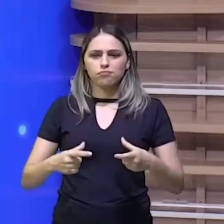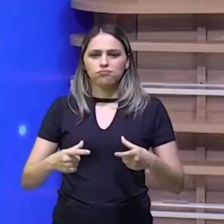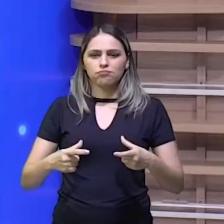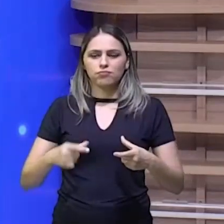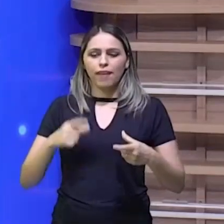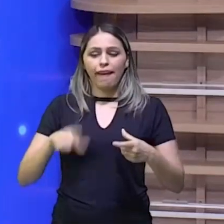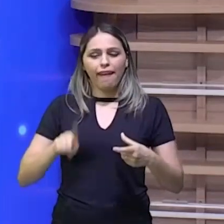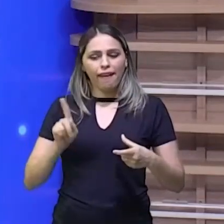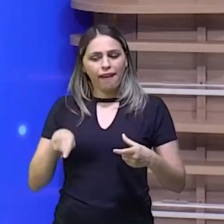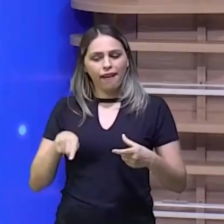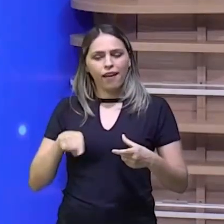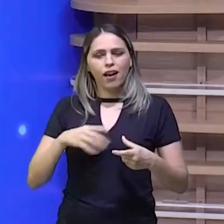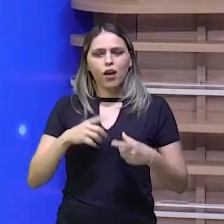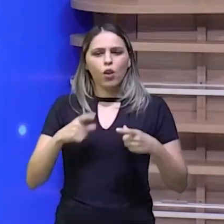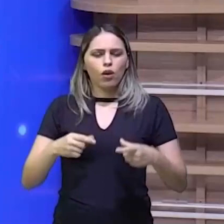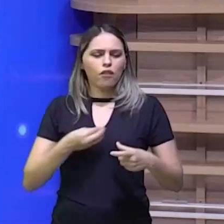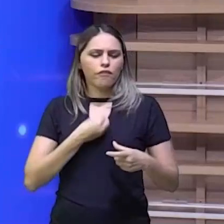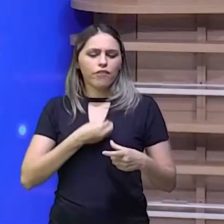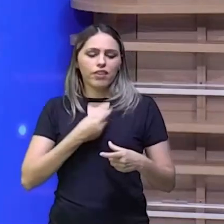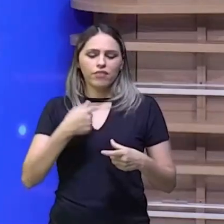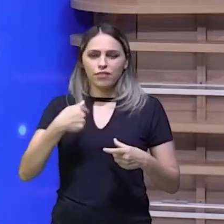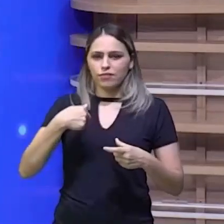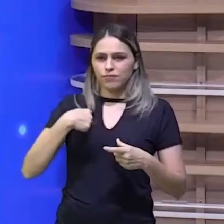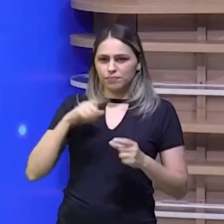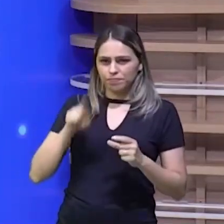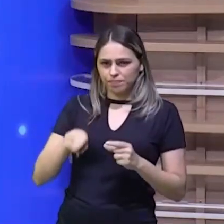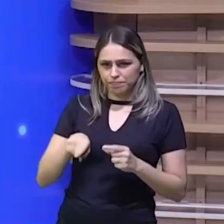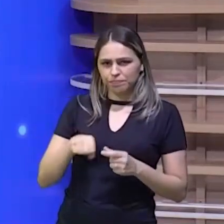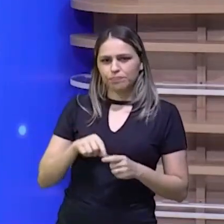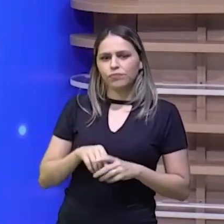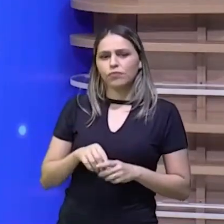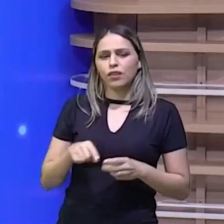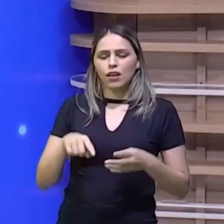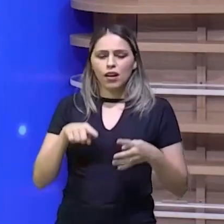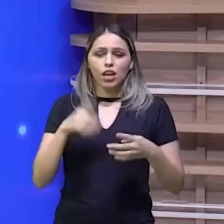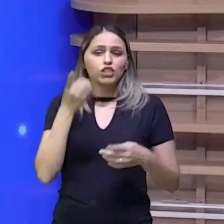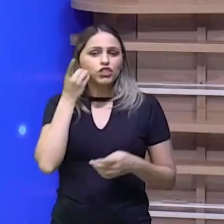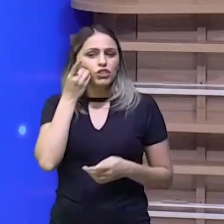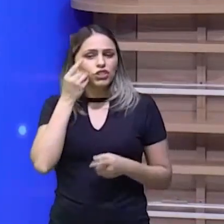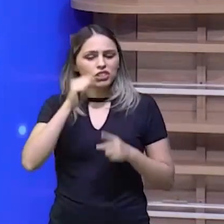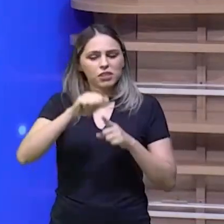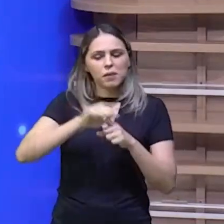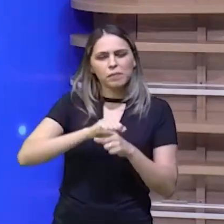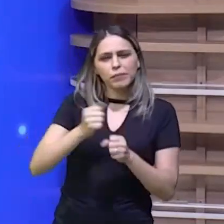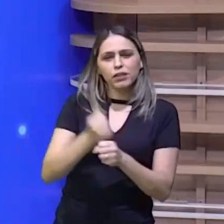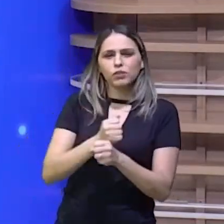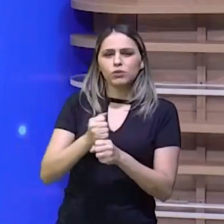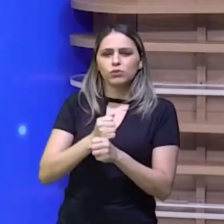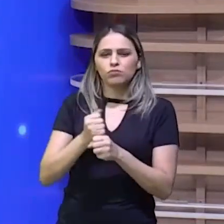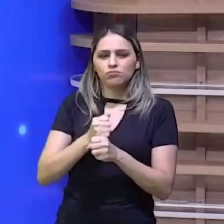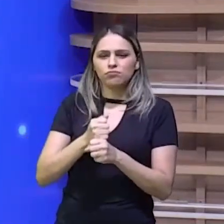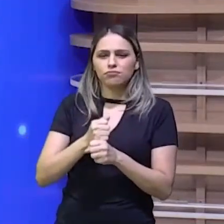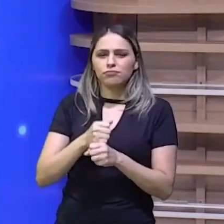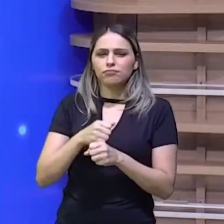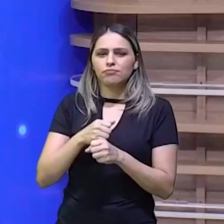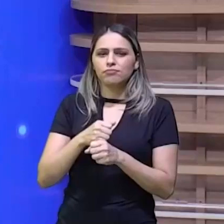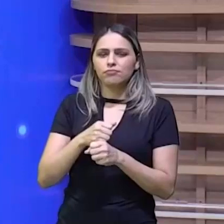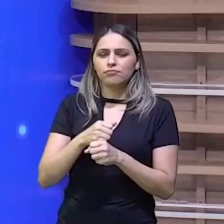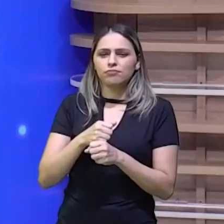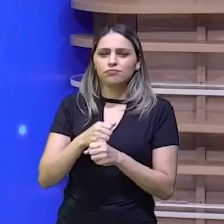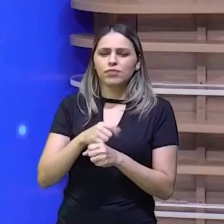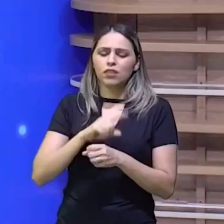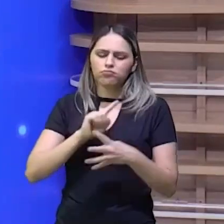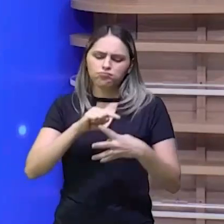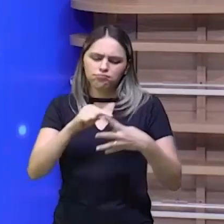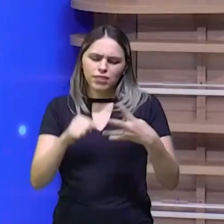é onde você mora, o dia, o mês e o ano. Essas coisas são o dia e